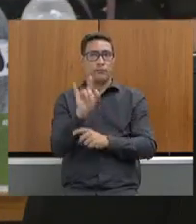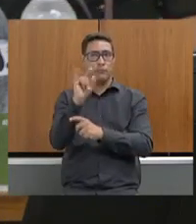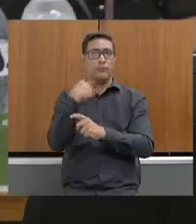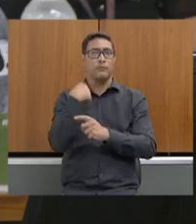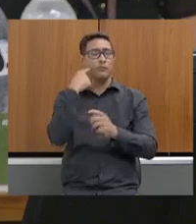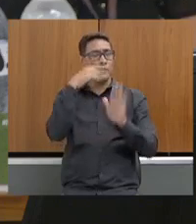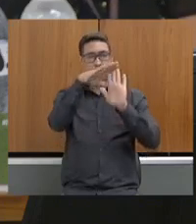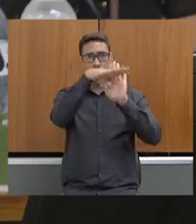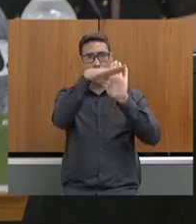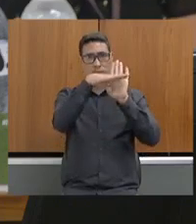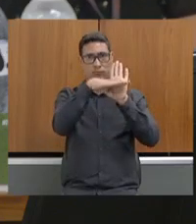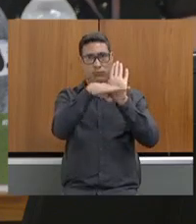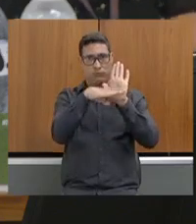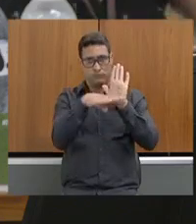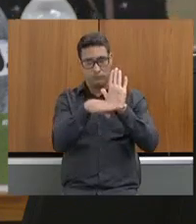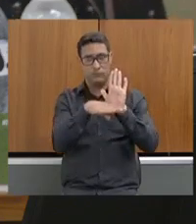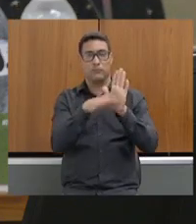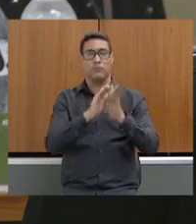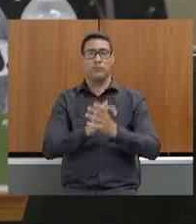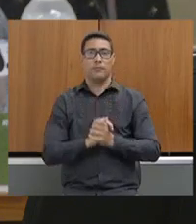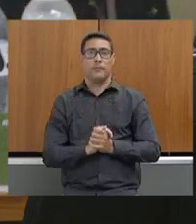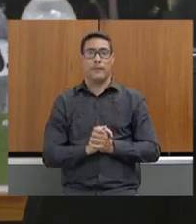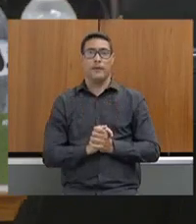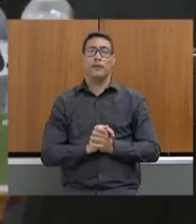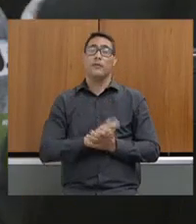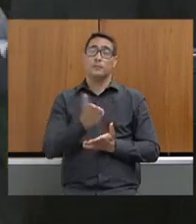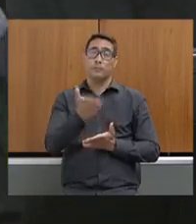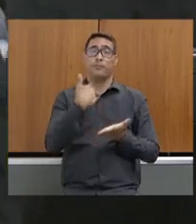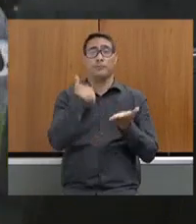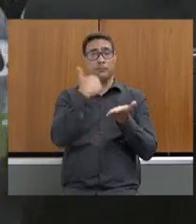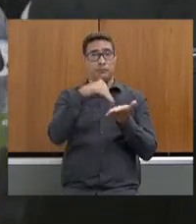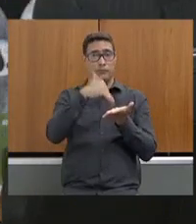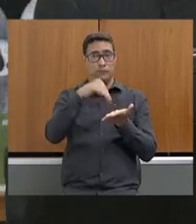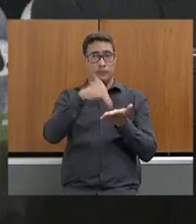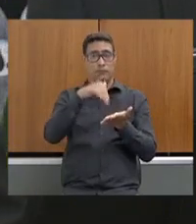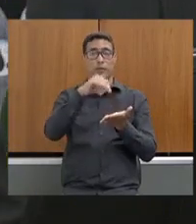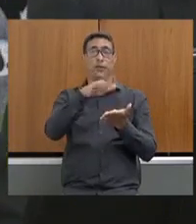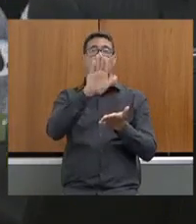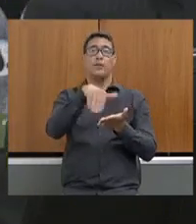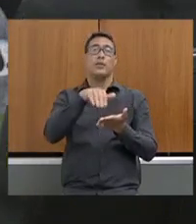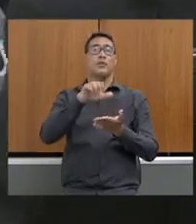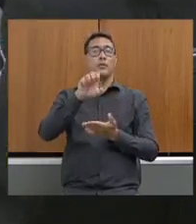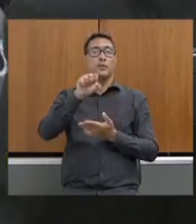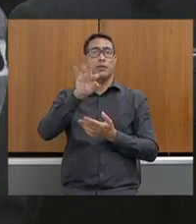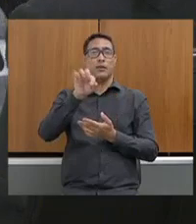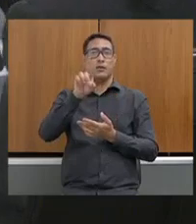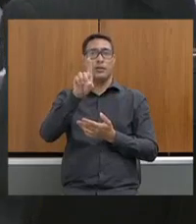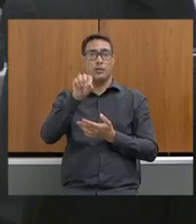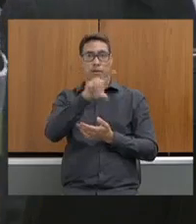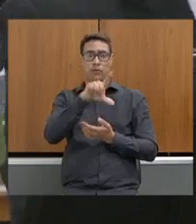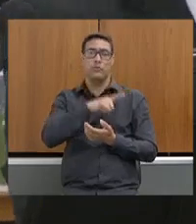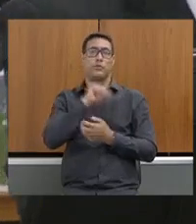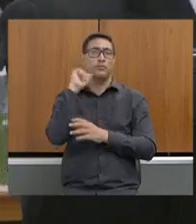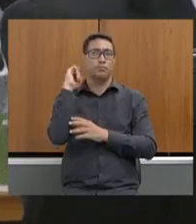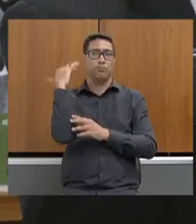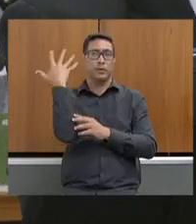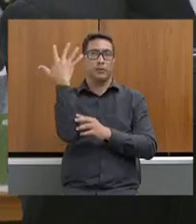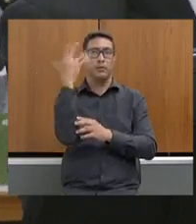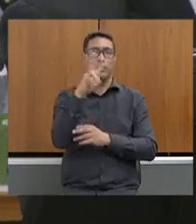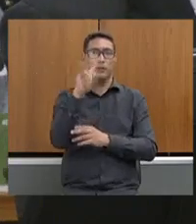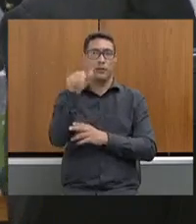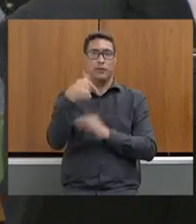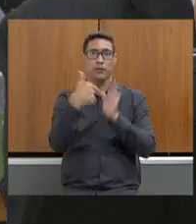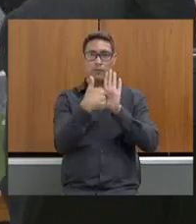seguintes normas e procedimentos. A secretária de Estado de Meio Ambiente fará a